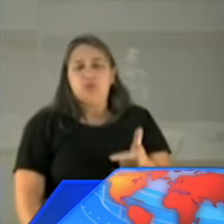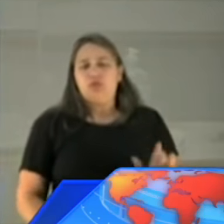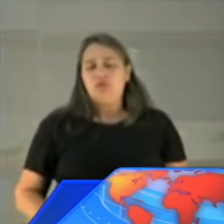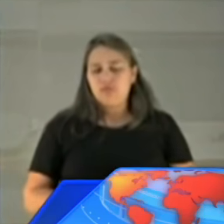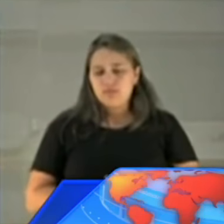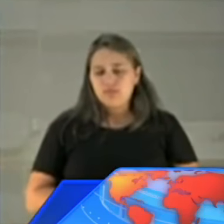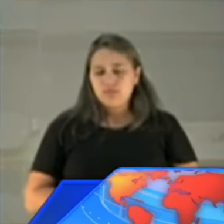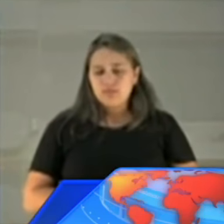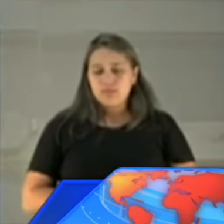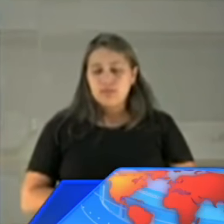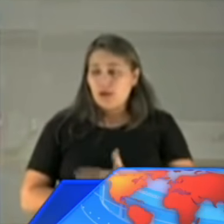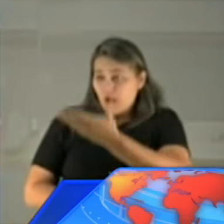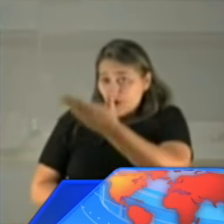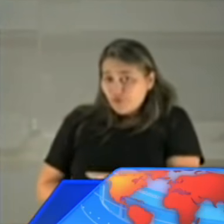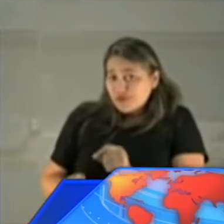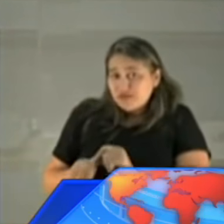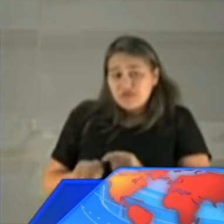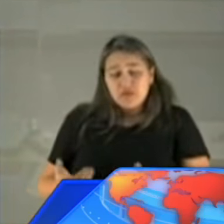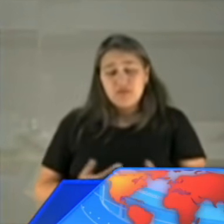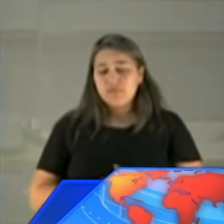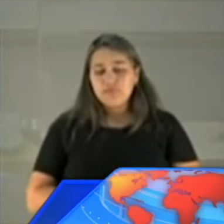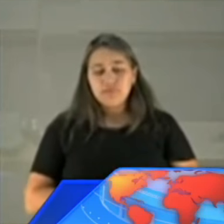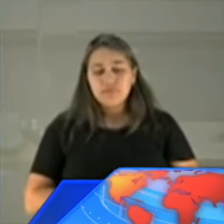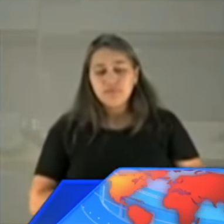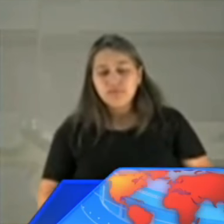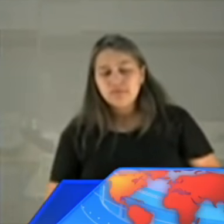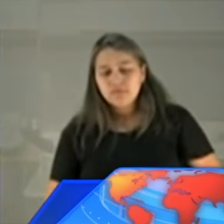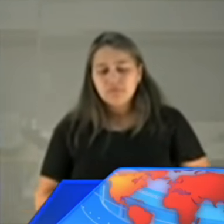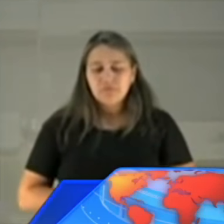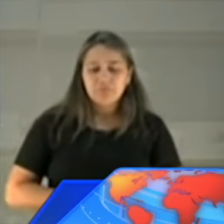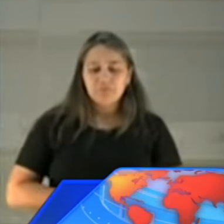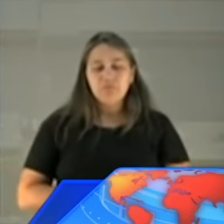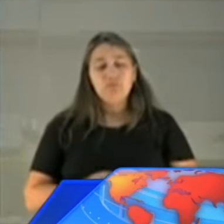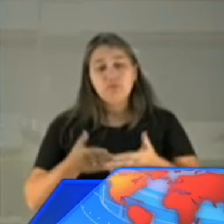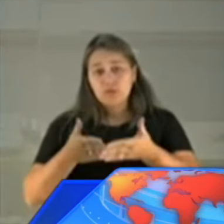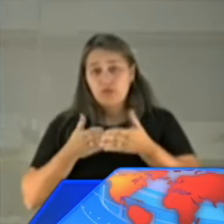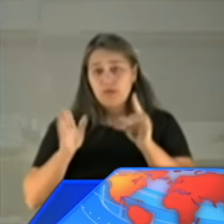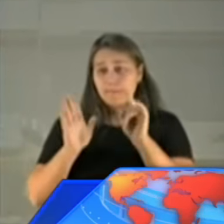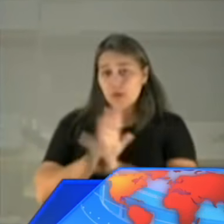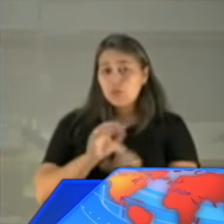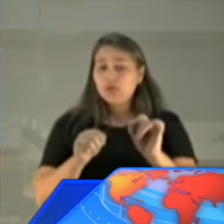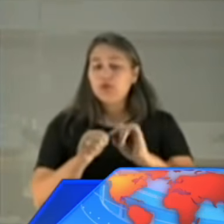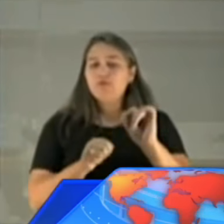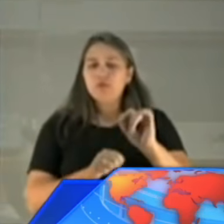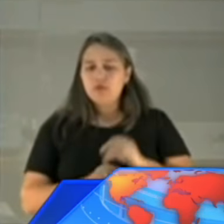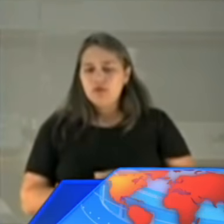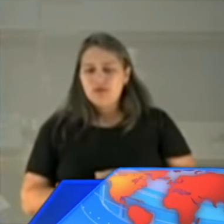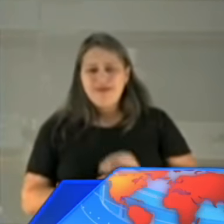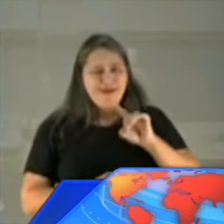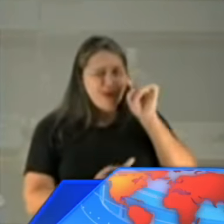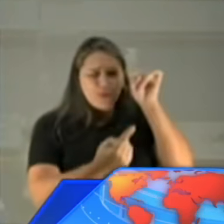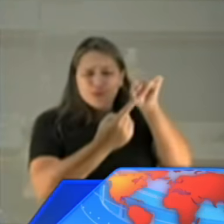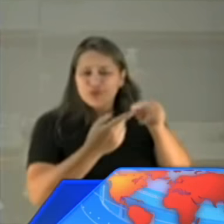O presidente da CPI da pandemia levantou dúvidas sobre a autenticidade do documento. Omar Aziz disse que o fato do contrato ter aparecido